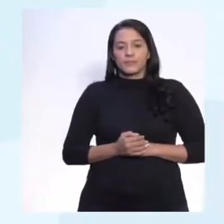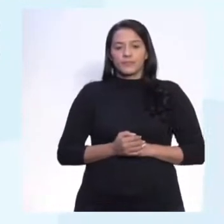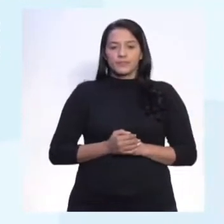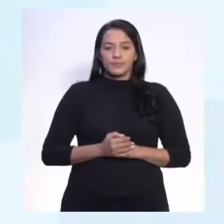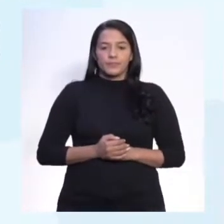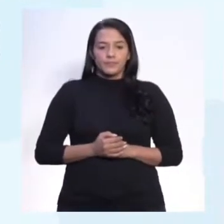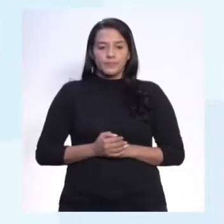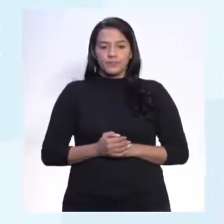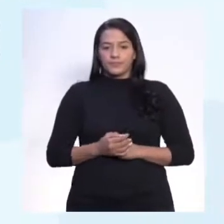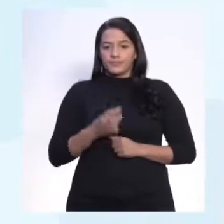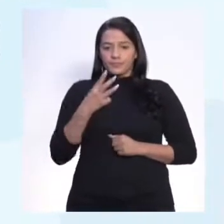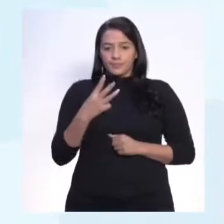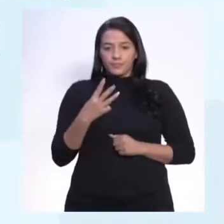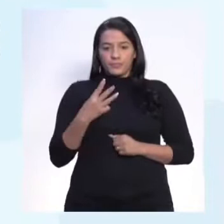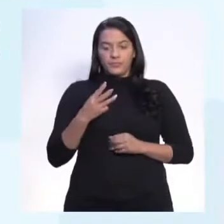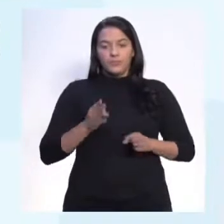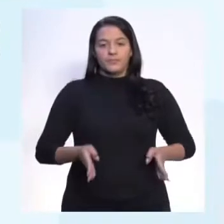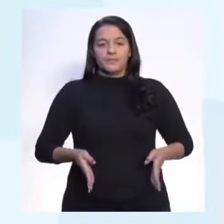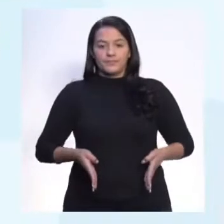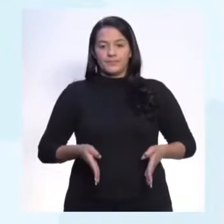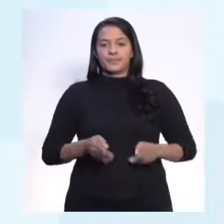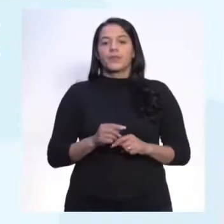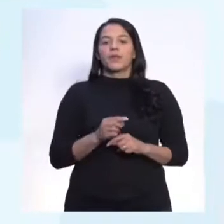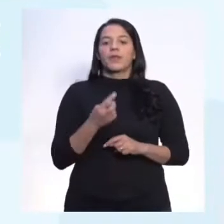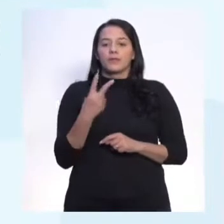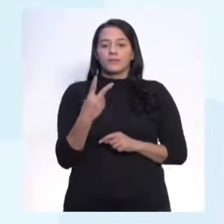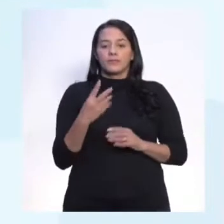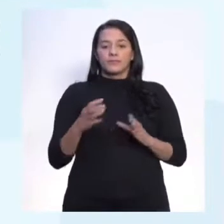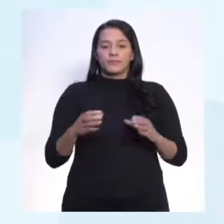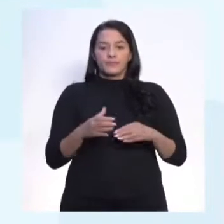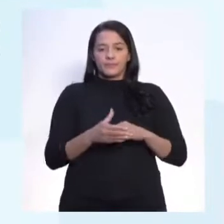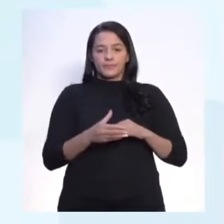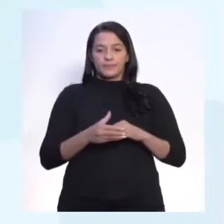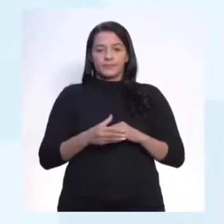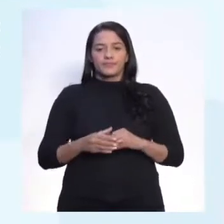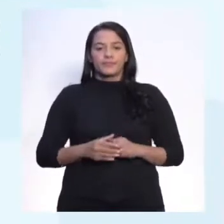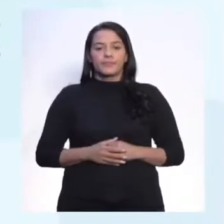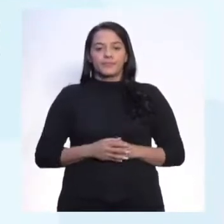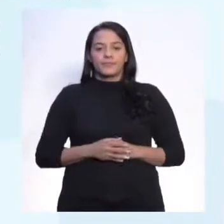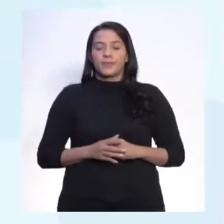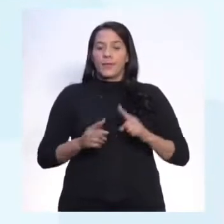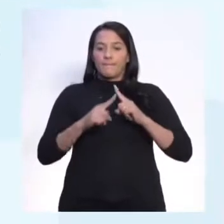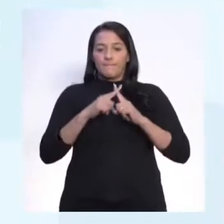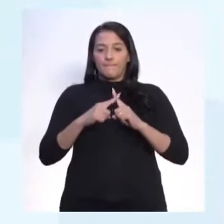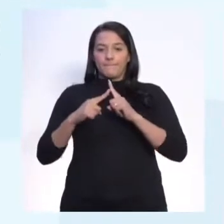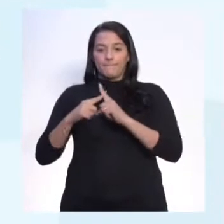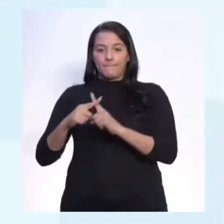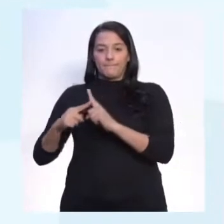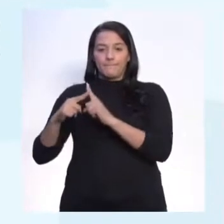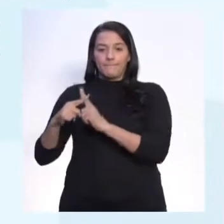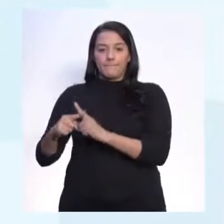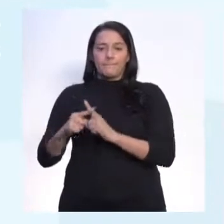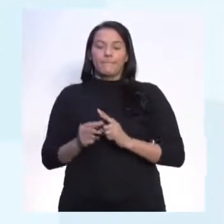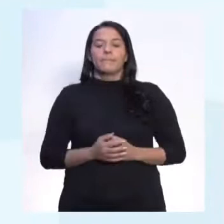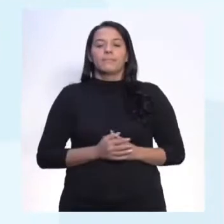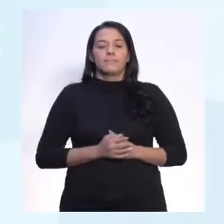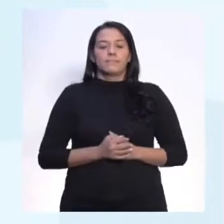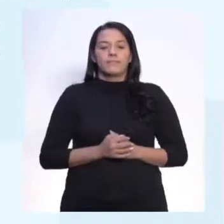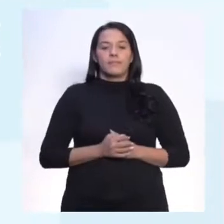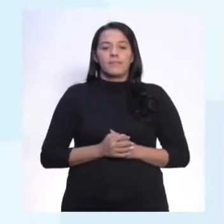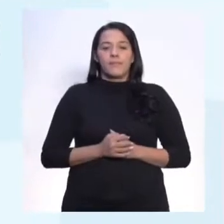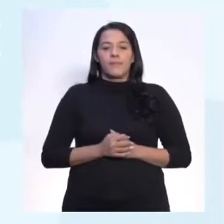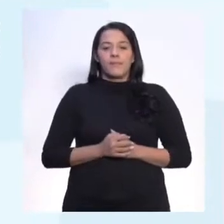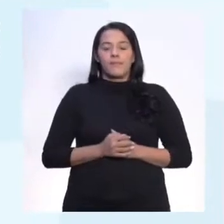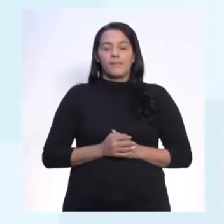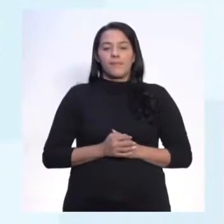camisetas, 3 calças e 2 pares de tênis. Então, eu estou multiplicando esses